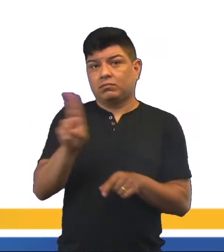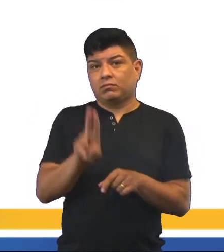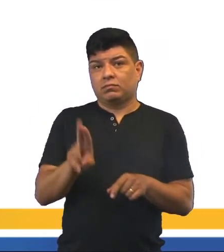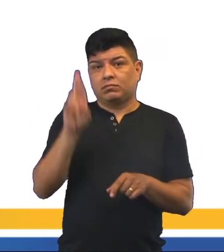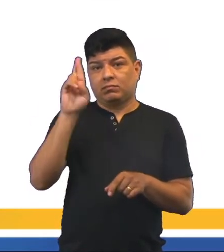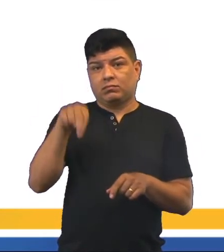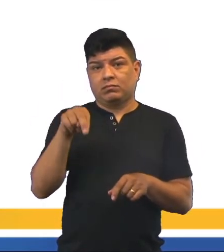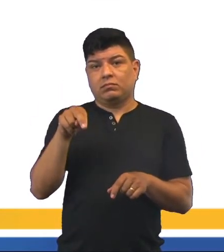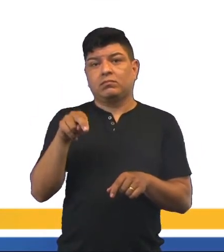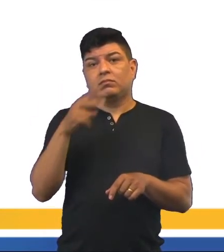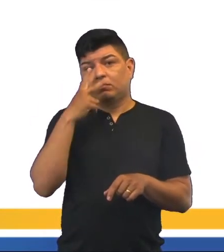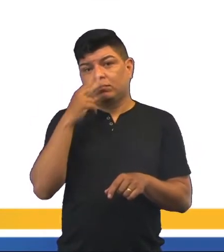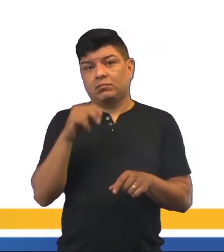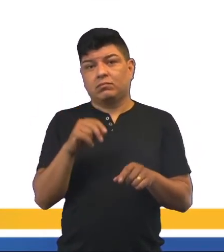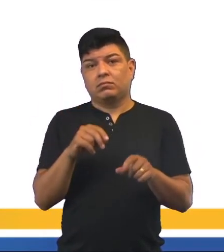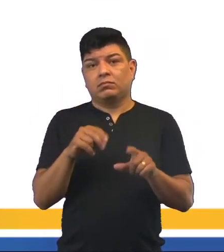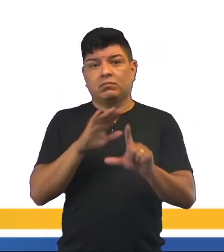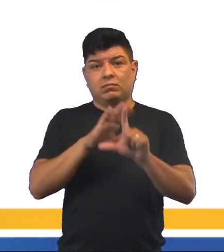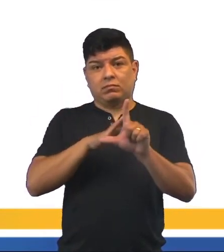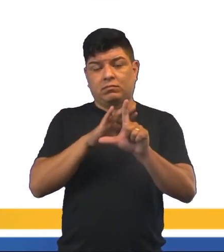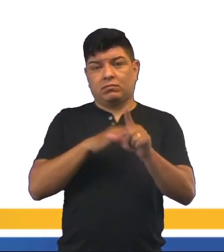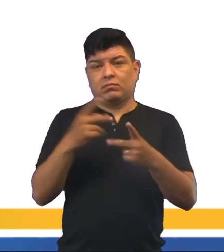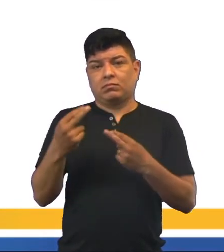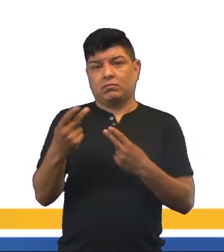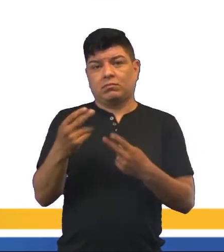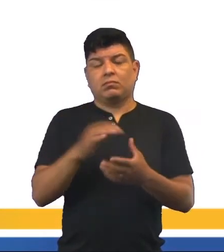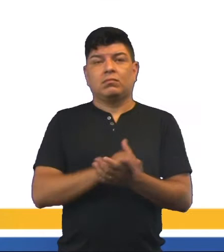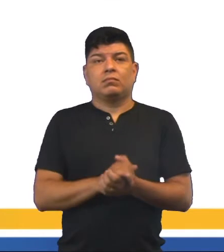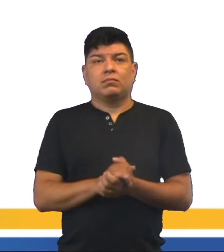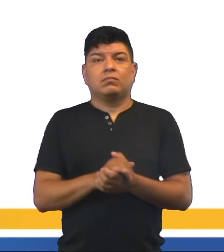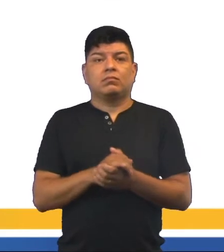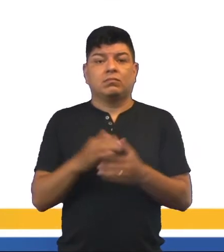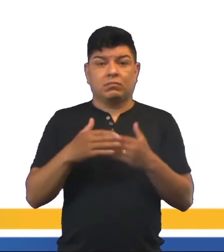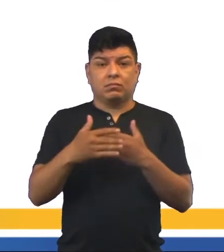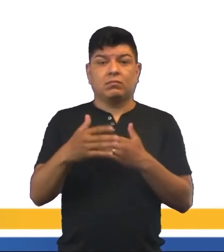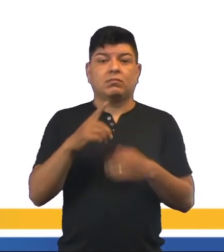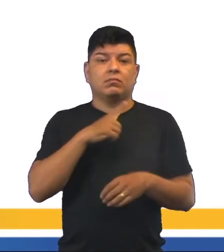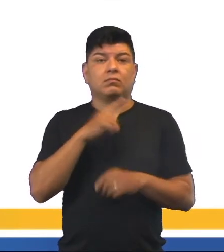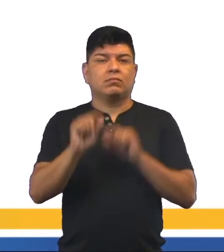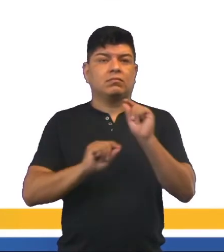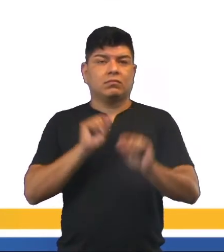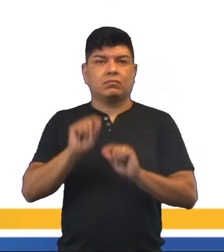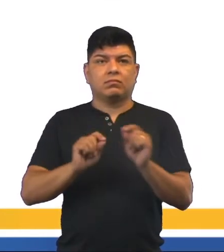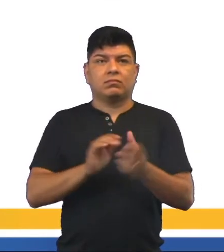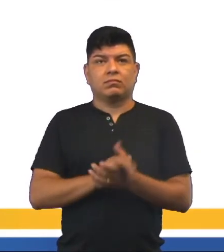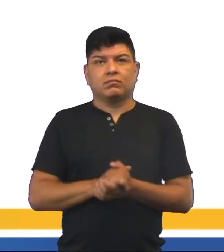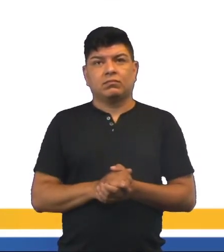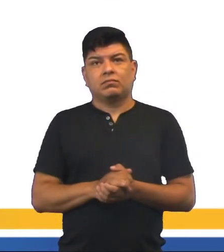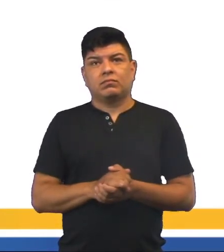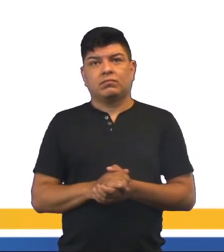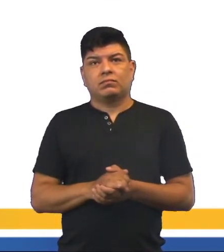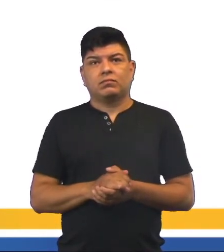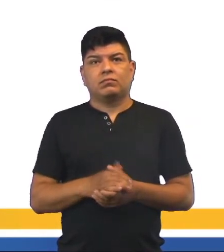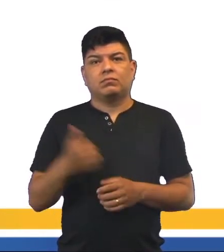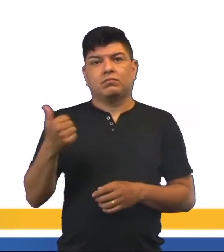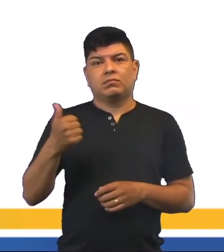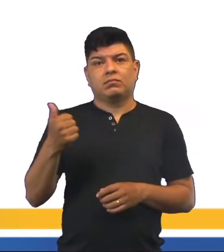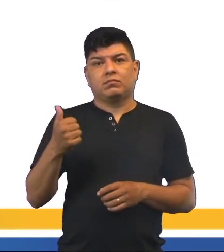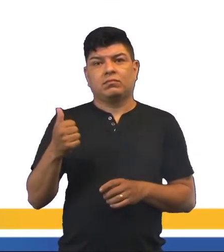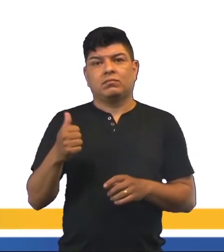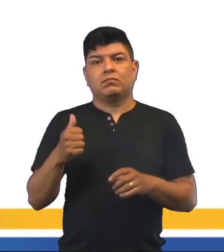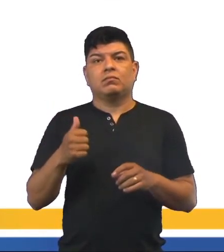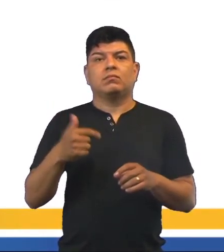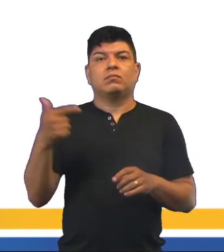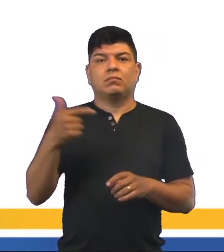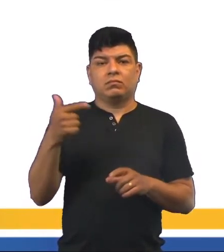da razão entre os perímetros de dois polígonos semelhantes. Daí o que é que nós temos? Olha aqui. Primeiro polígono,